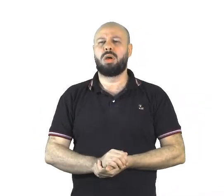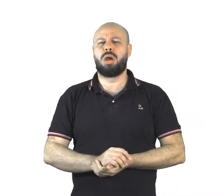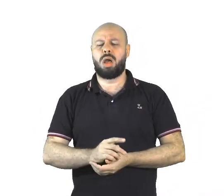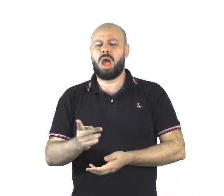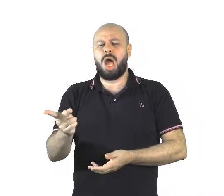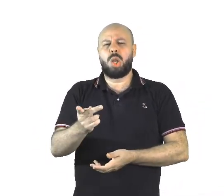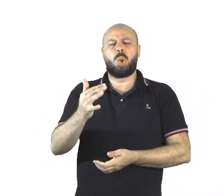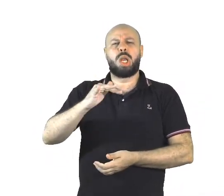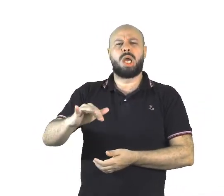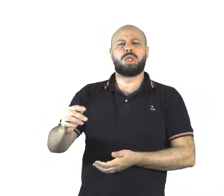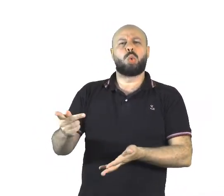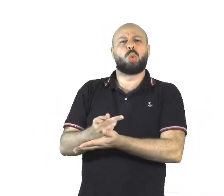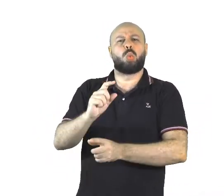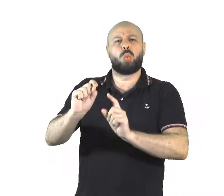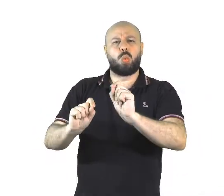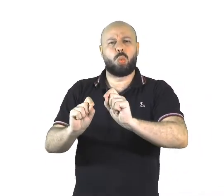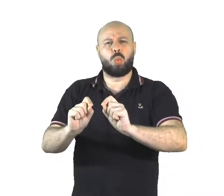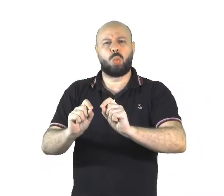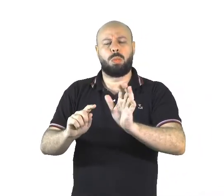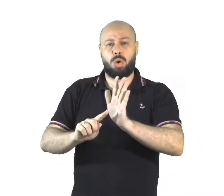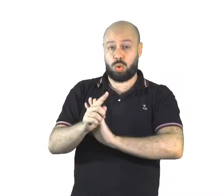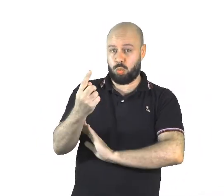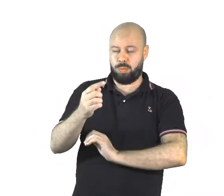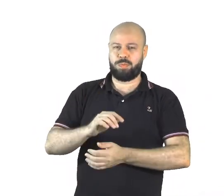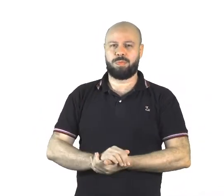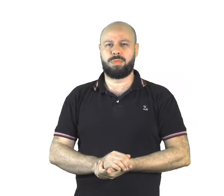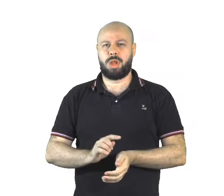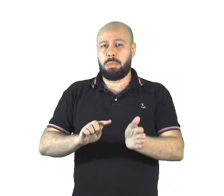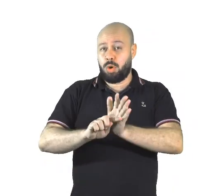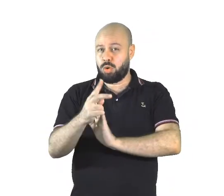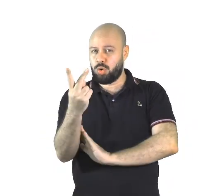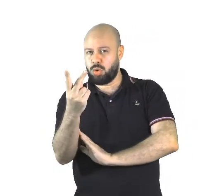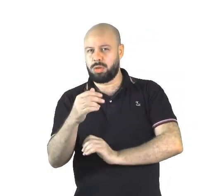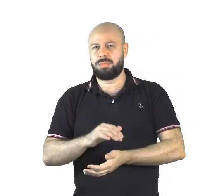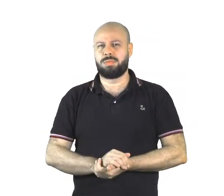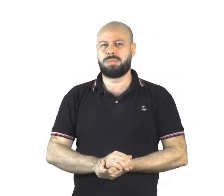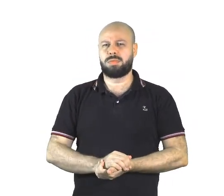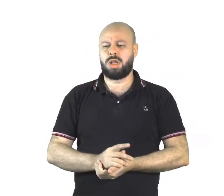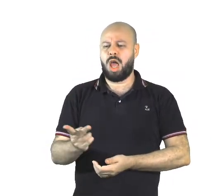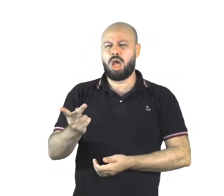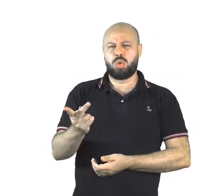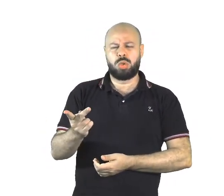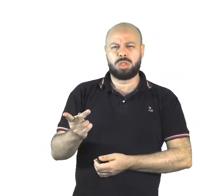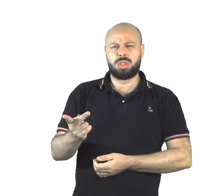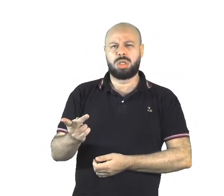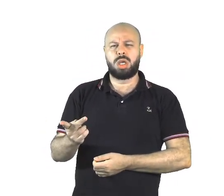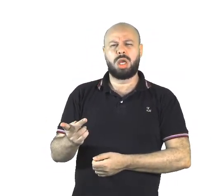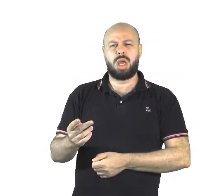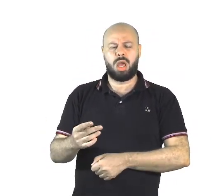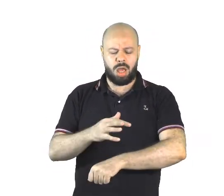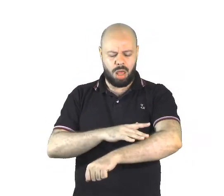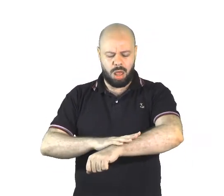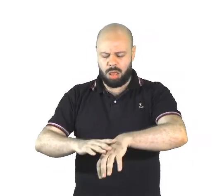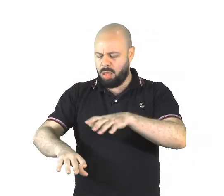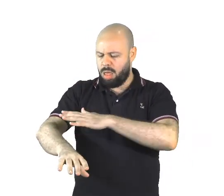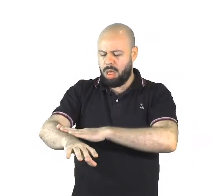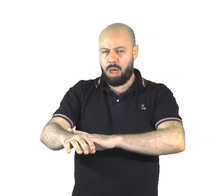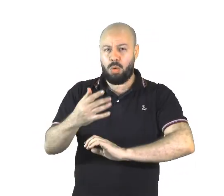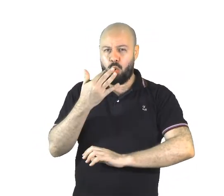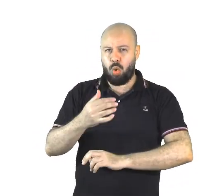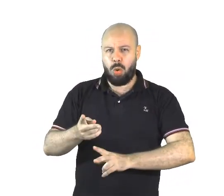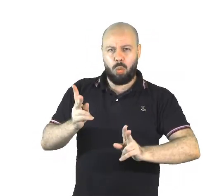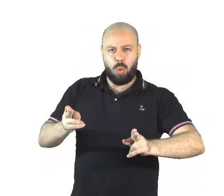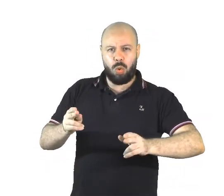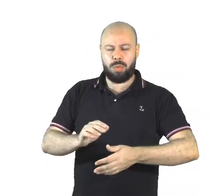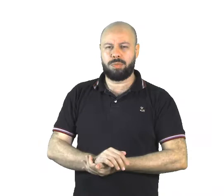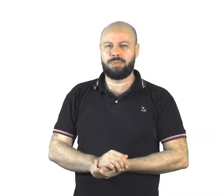crianças? Primeira pergunta. Segunda, elas têm a mesma cor de pele? Terceira, e